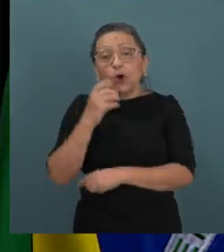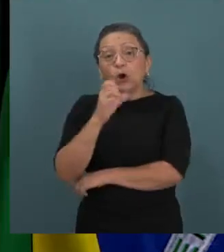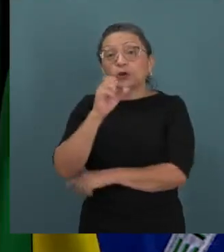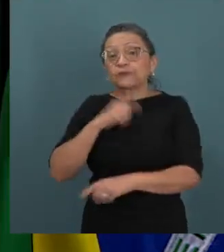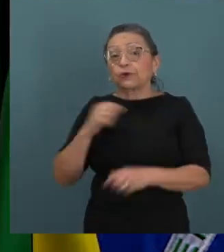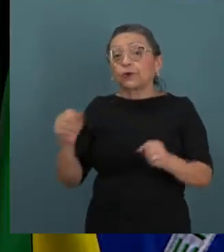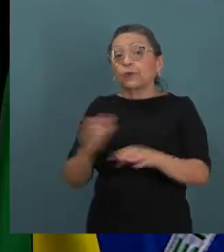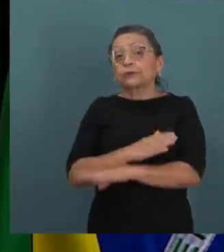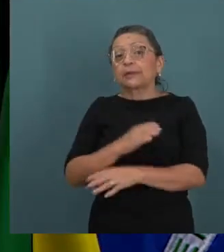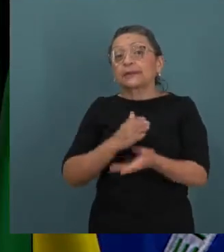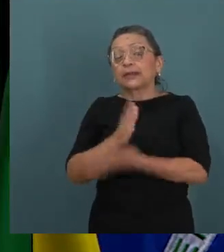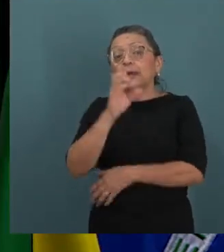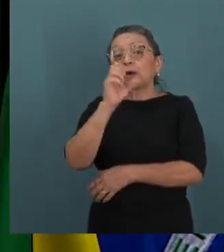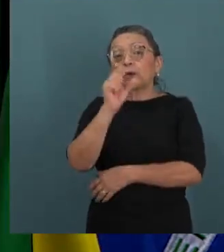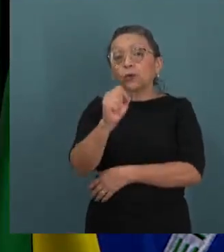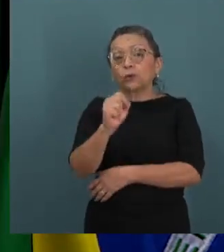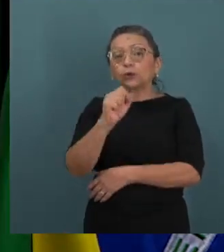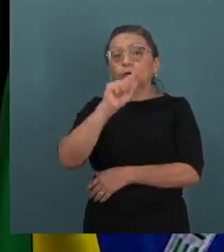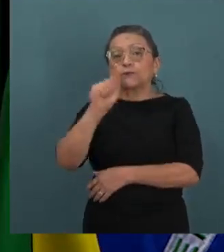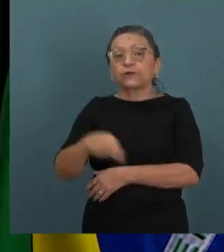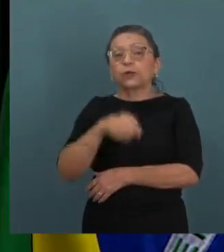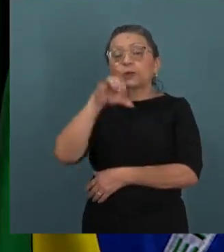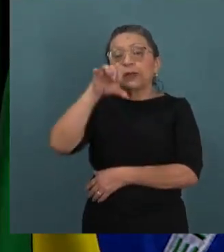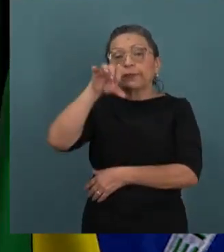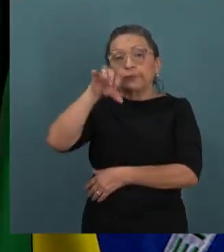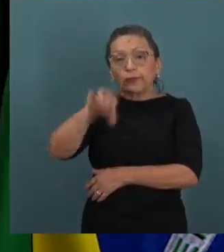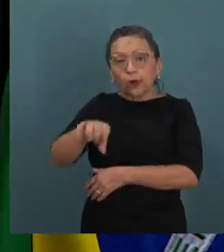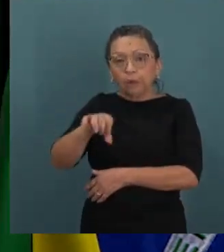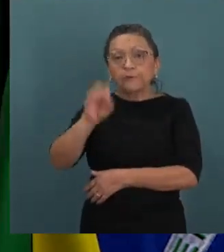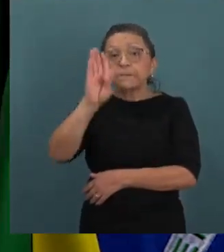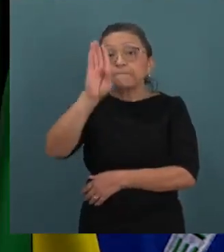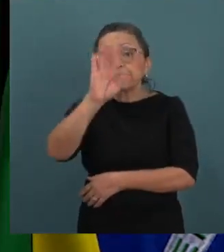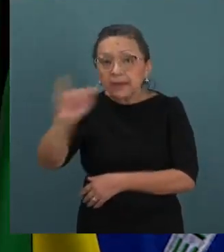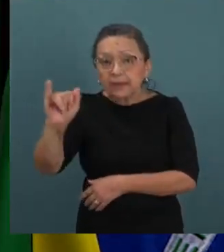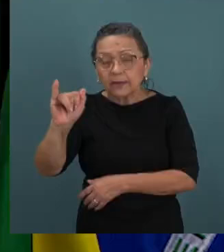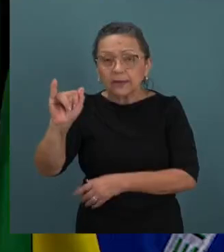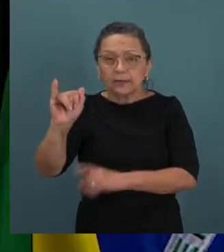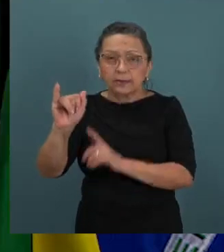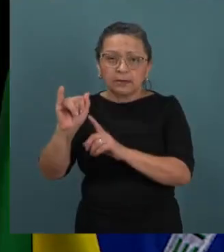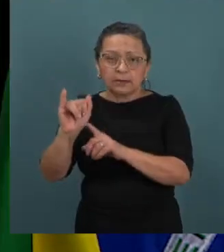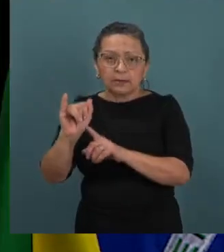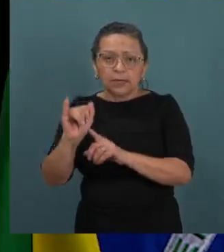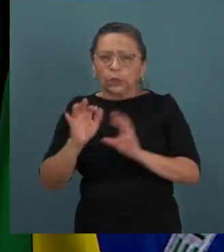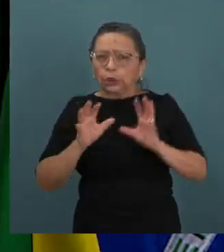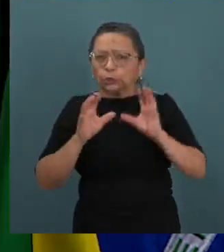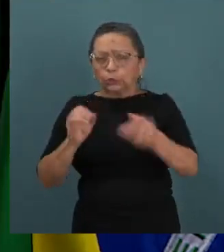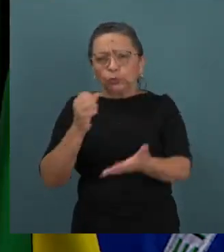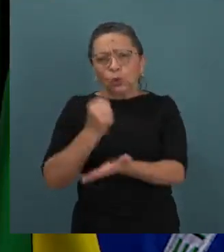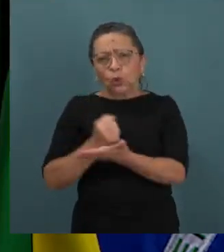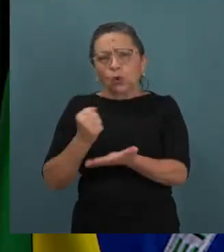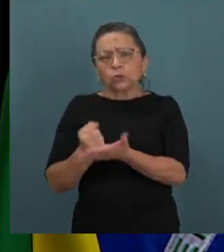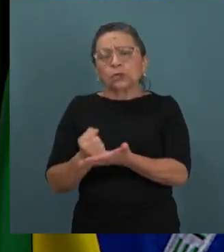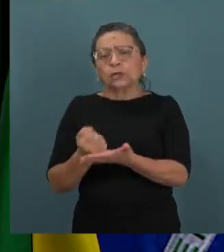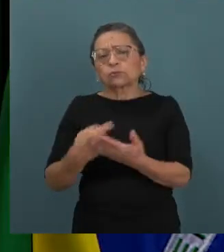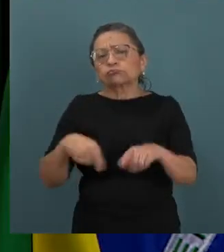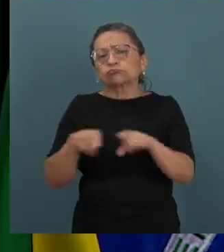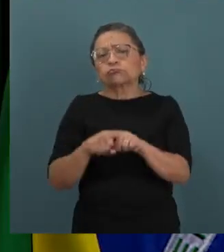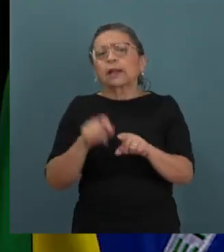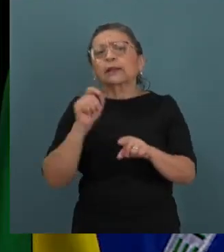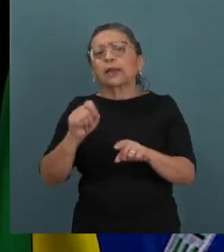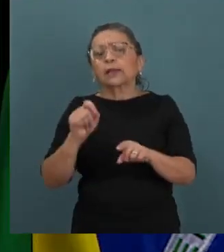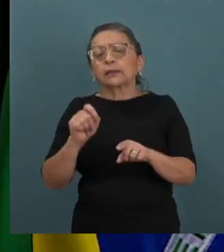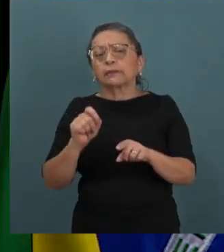8,9 B de bola e de índio, bilhões de reais em contratos firmados com a